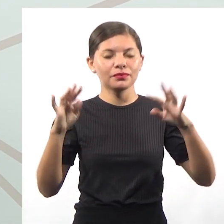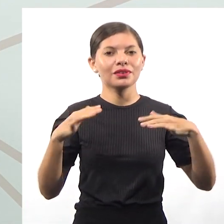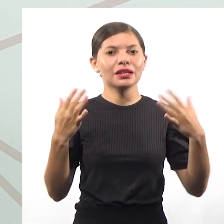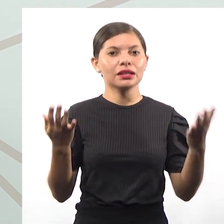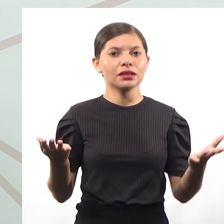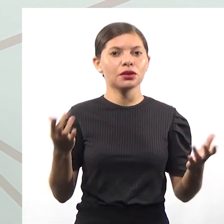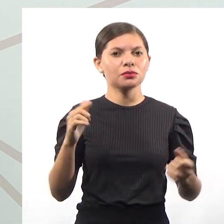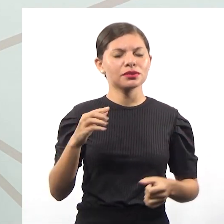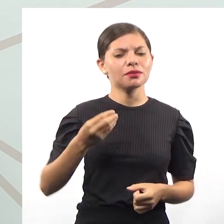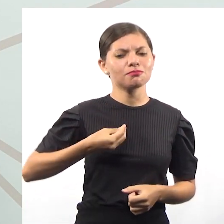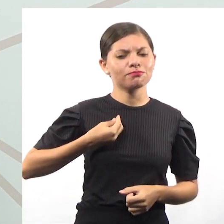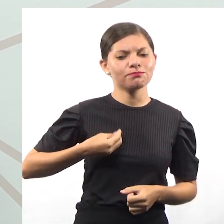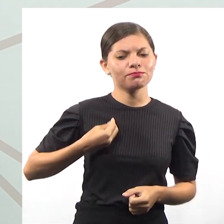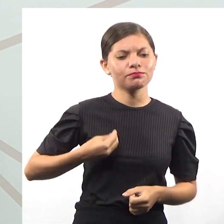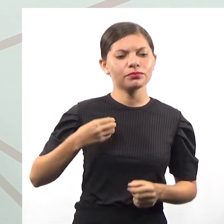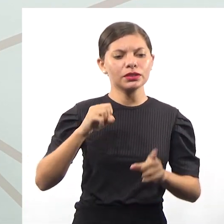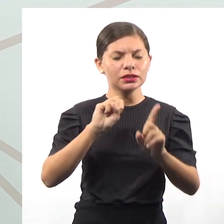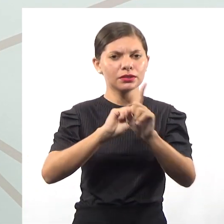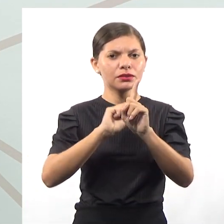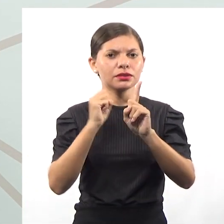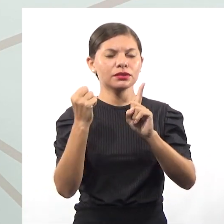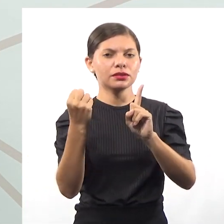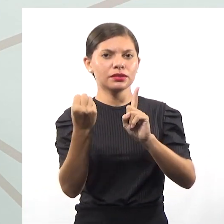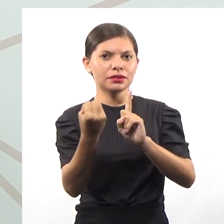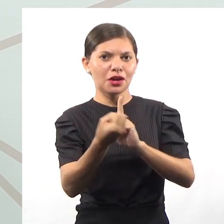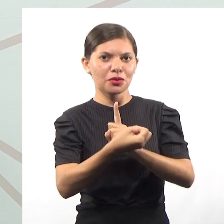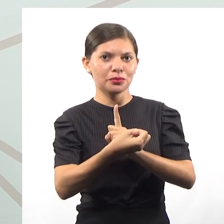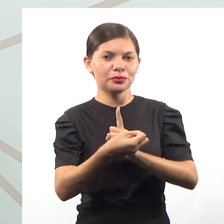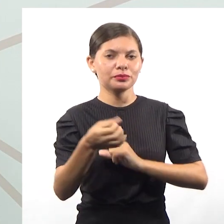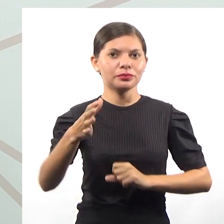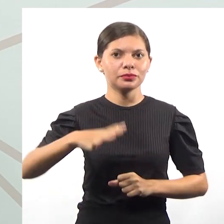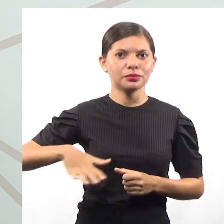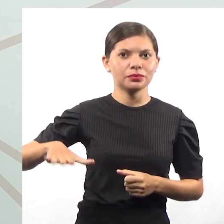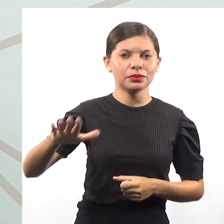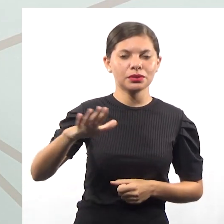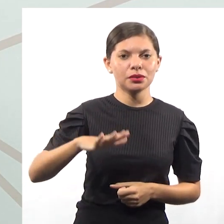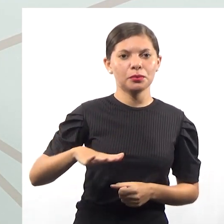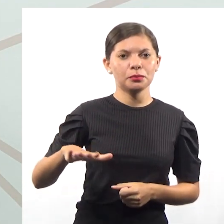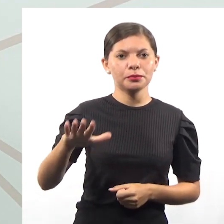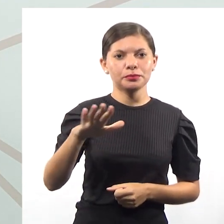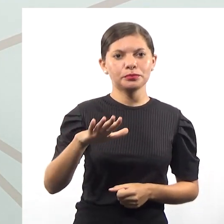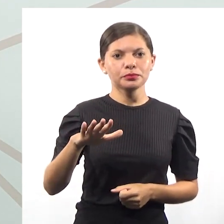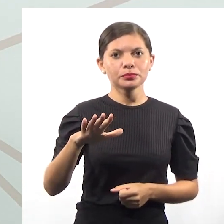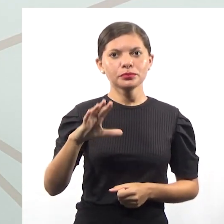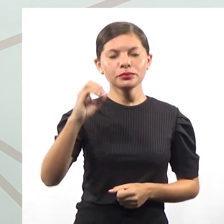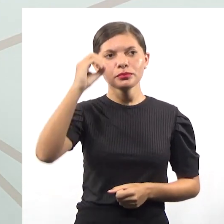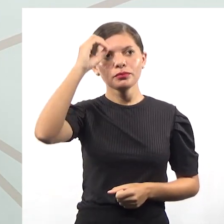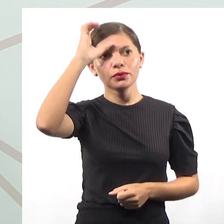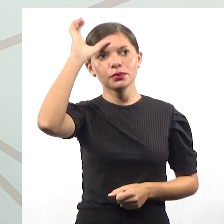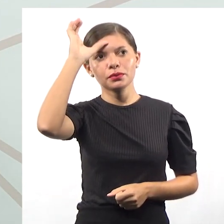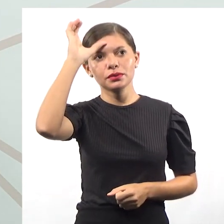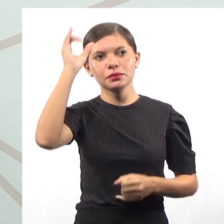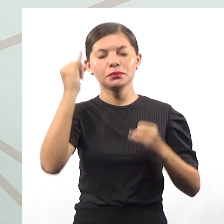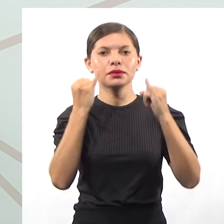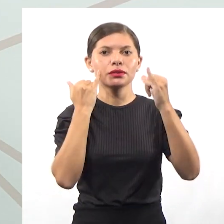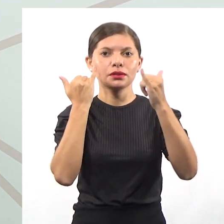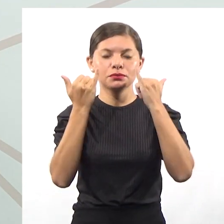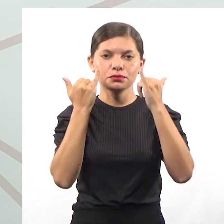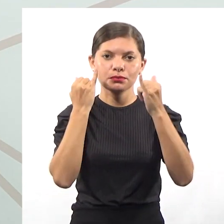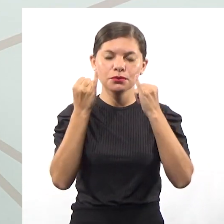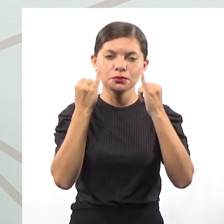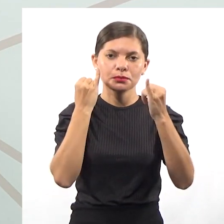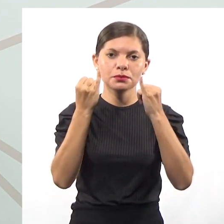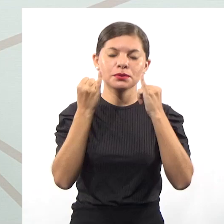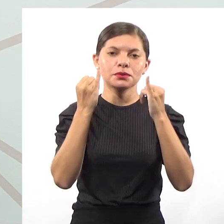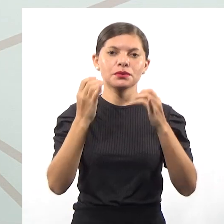Então, essa participação social na era pós-moderna, na era do conhecimento e da informação,